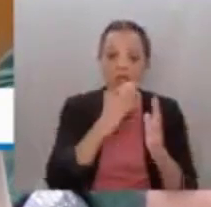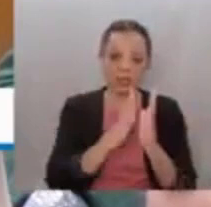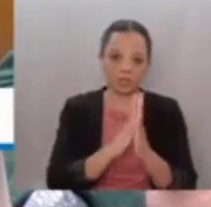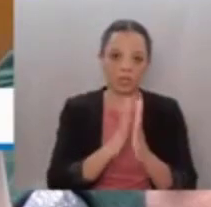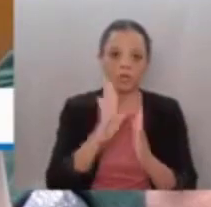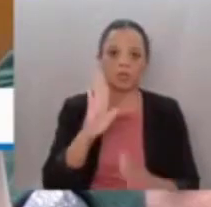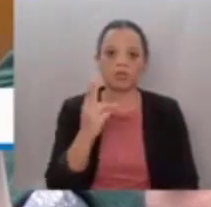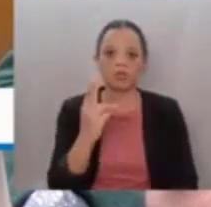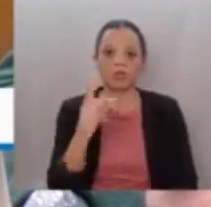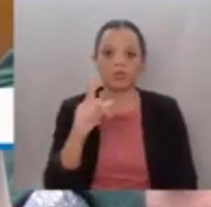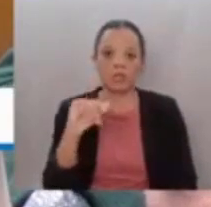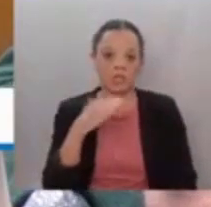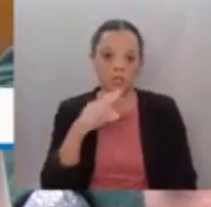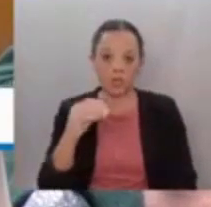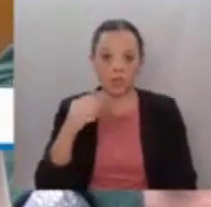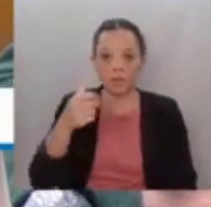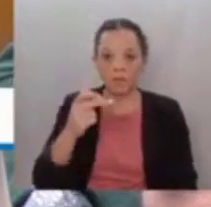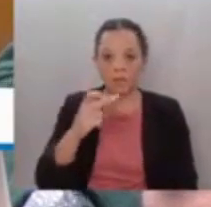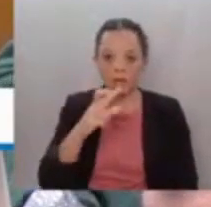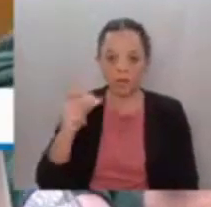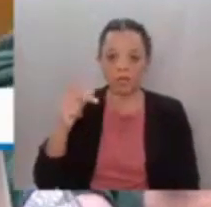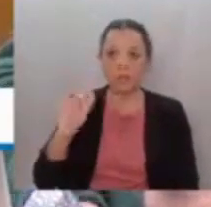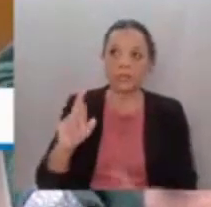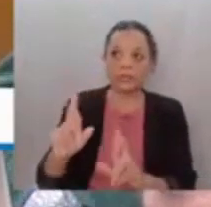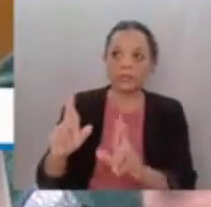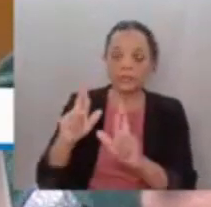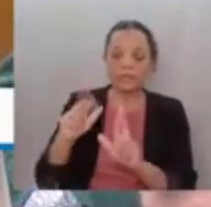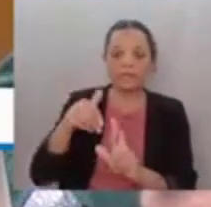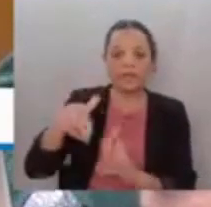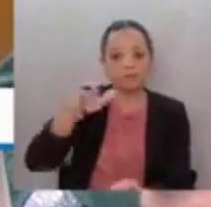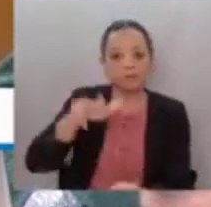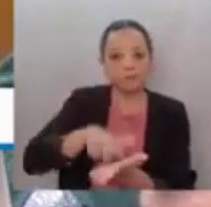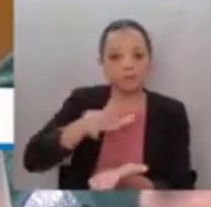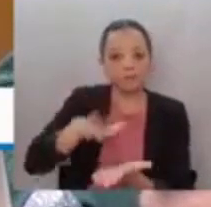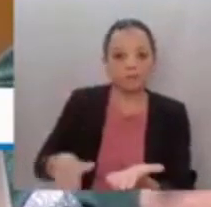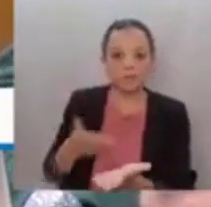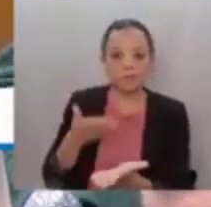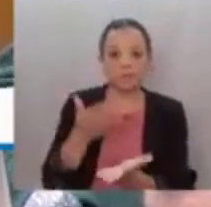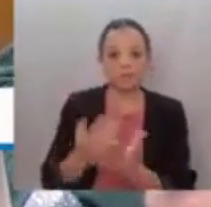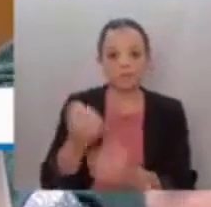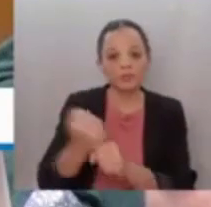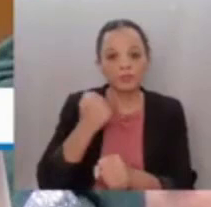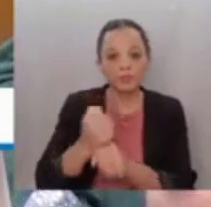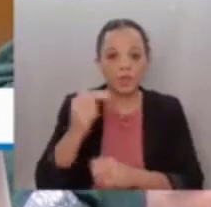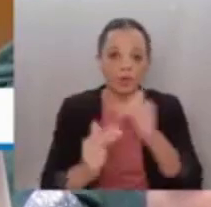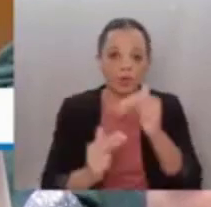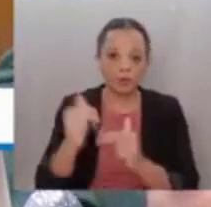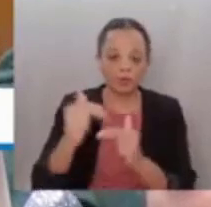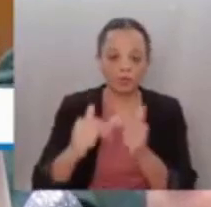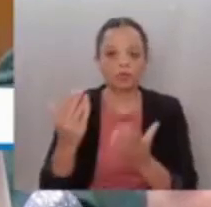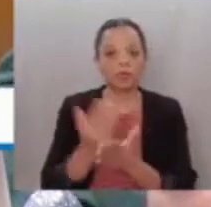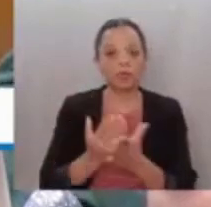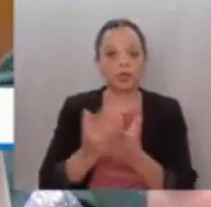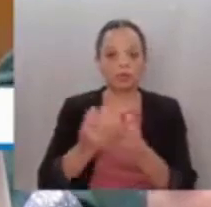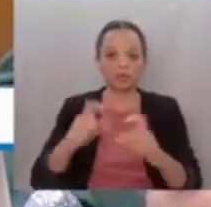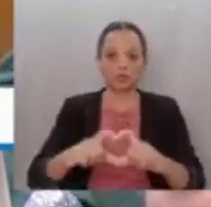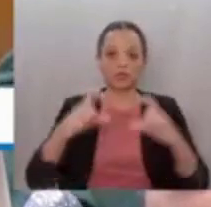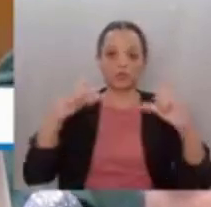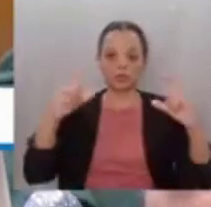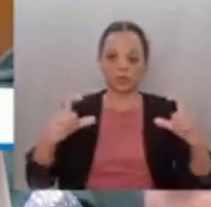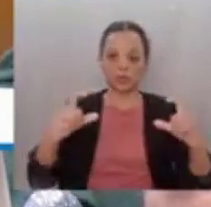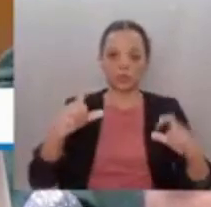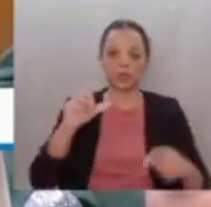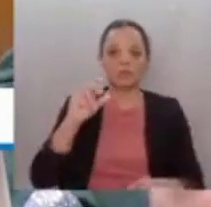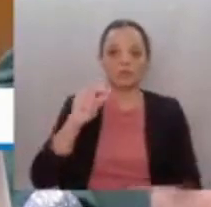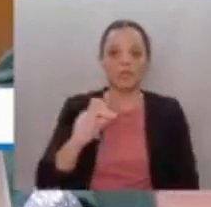Esperemos que também esteja para breve a aprovação da proposta de requalificação da Escola Secundária Aquilino Ribeiro, em Porto